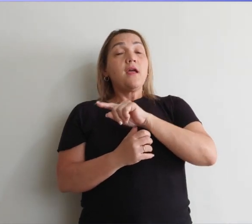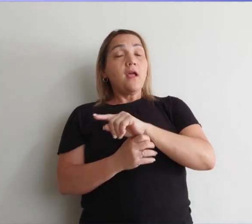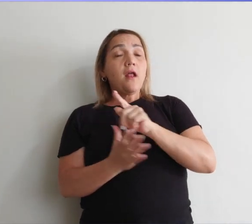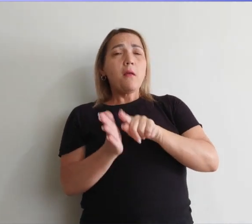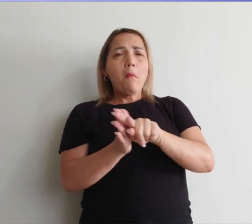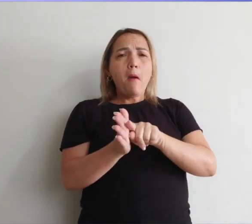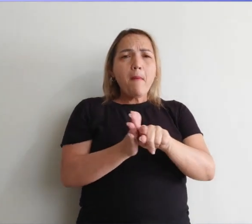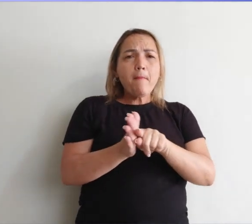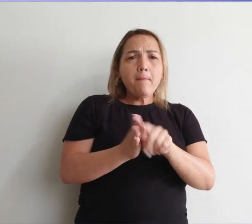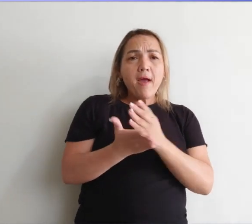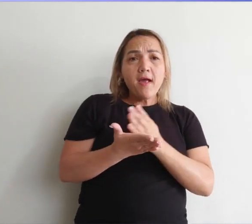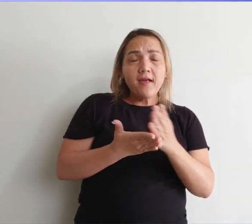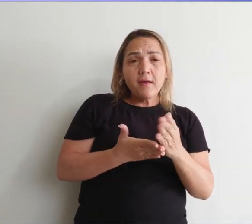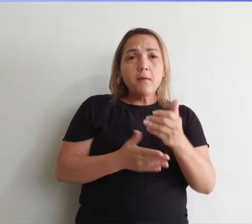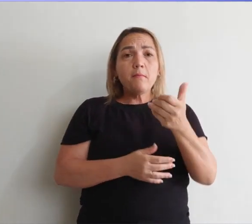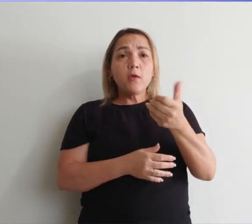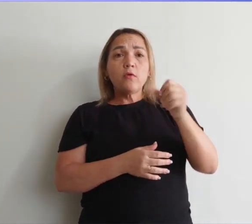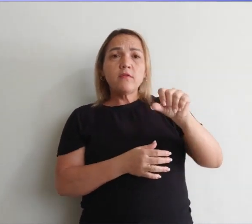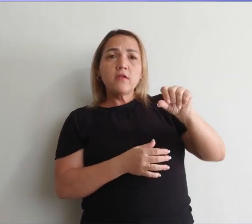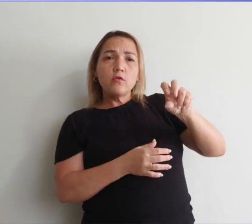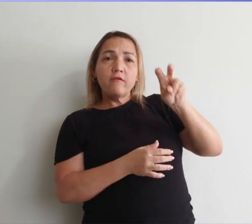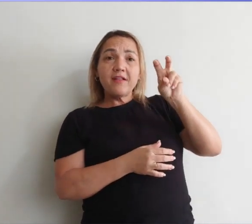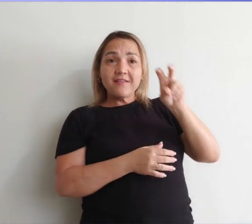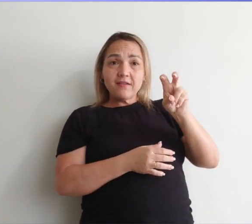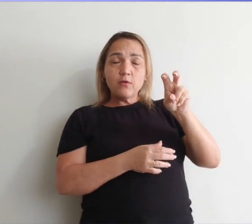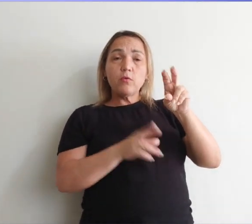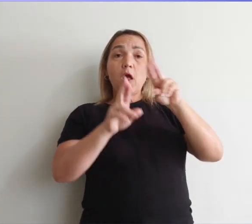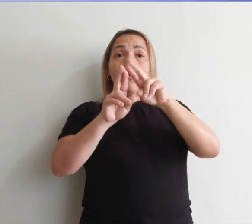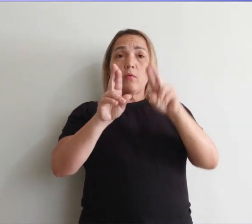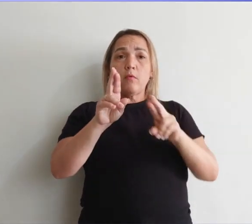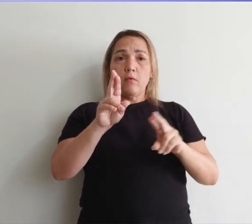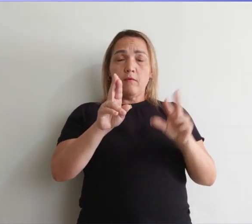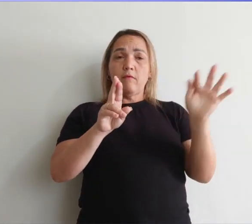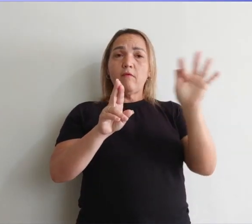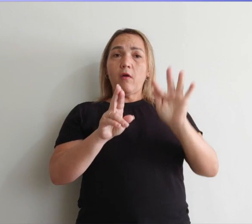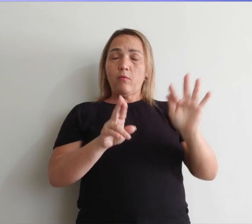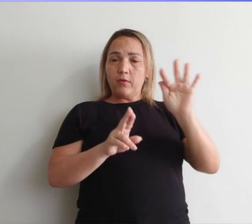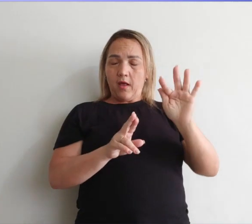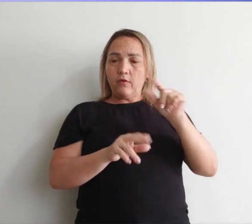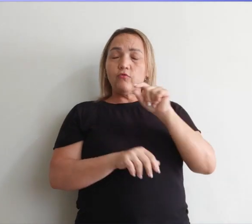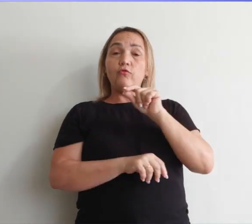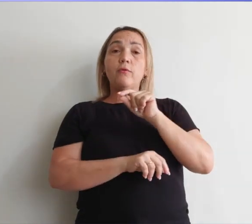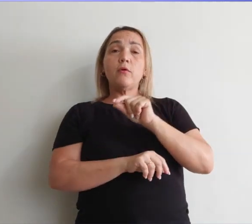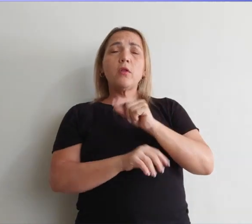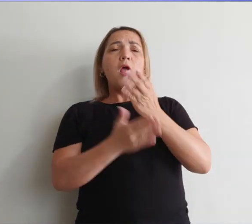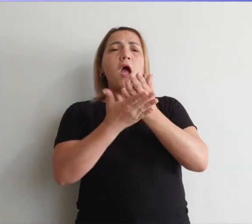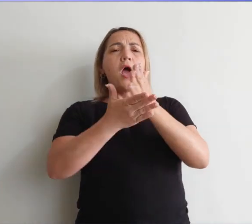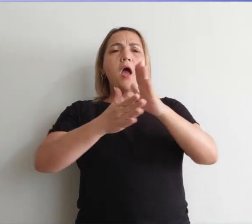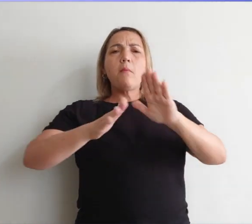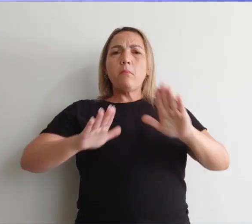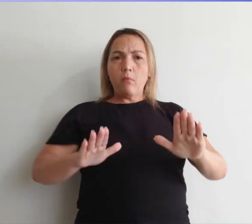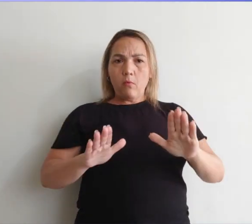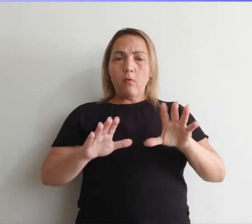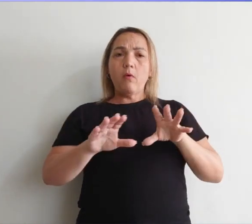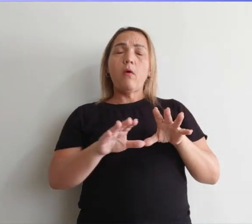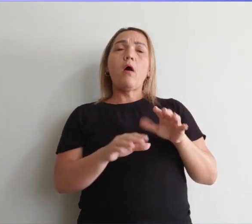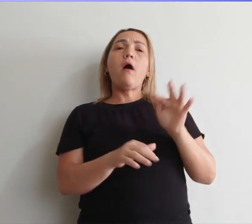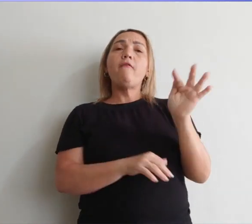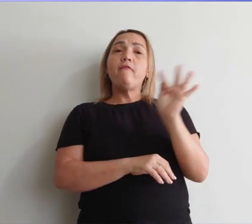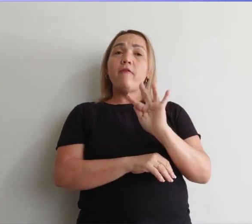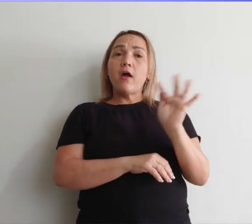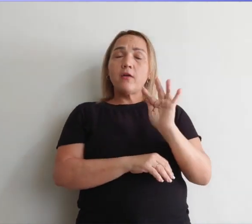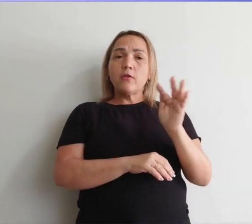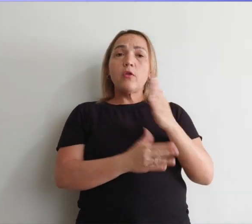fiz iniciação científica desde 1995, lá na UFRJ. E aí, quando eu terminei a graduação,